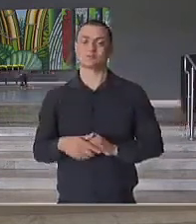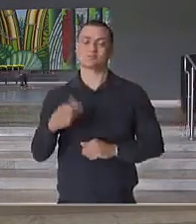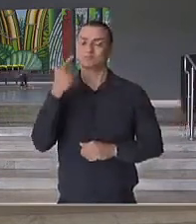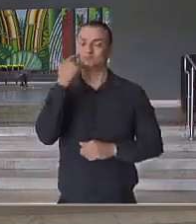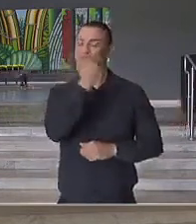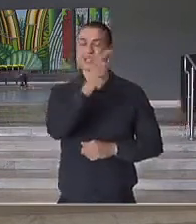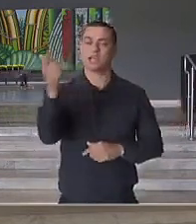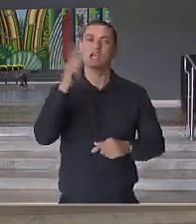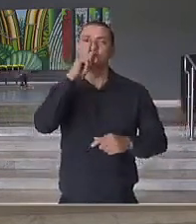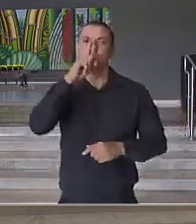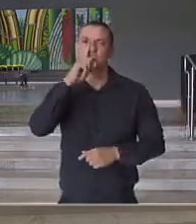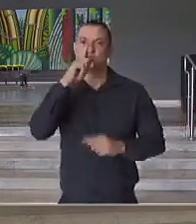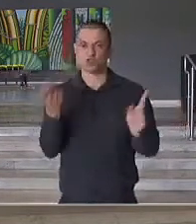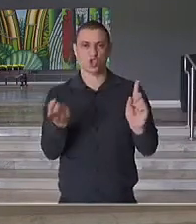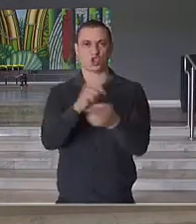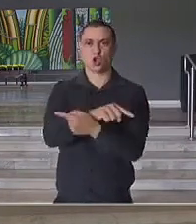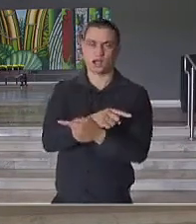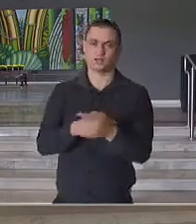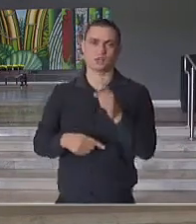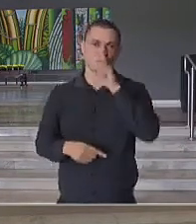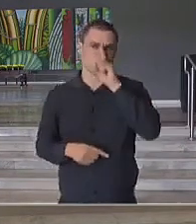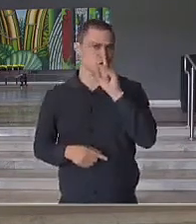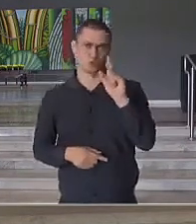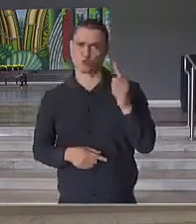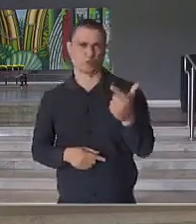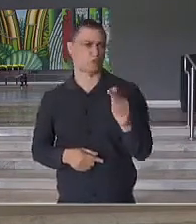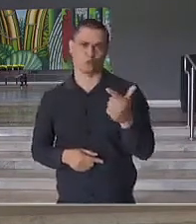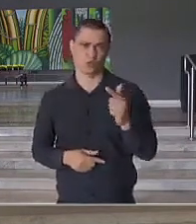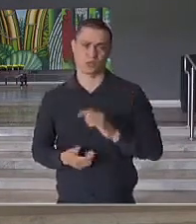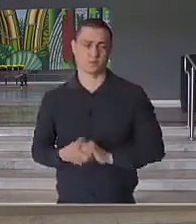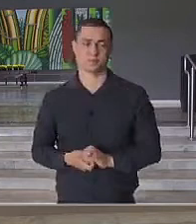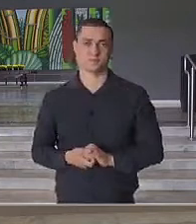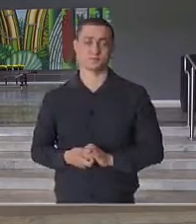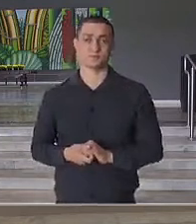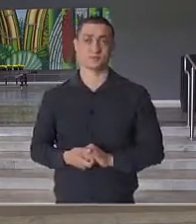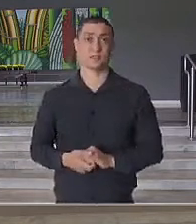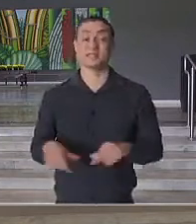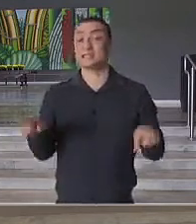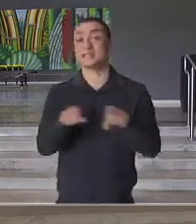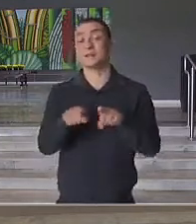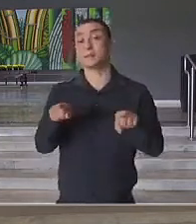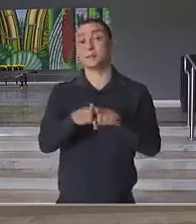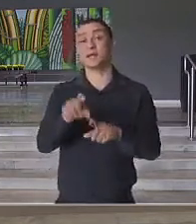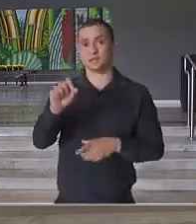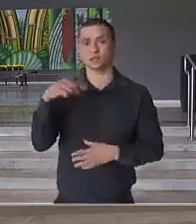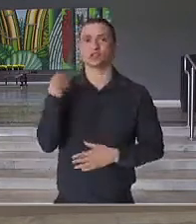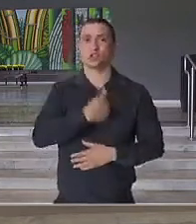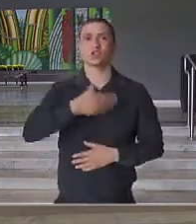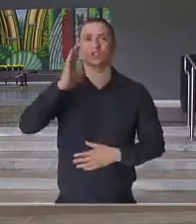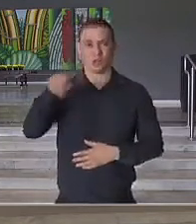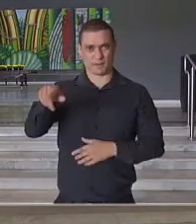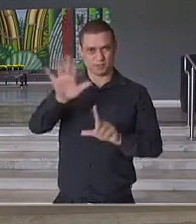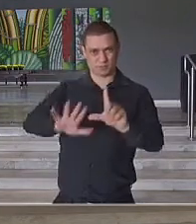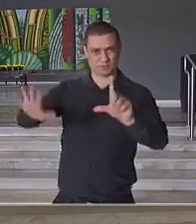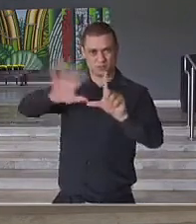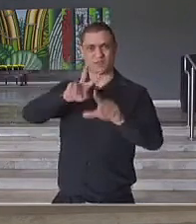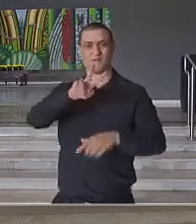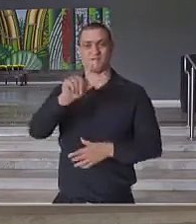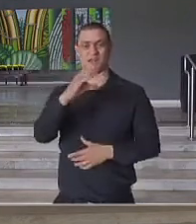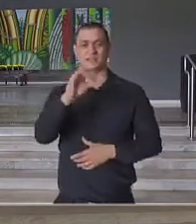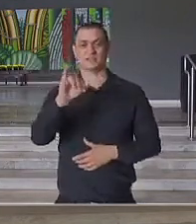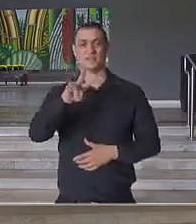existir risco absolutamente algum. E, ao mesmo tempo, temos, através dessa